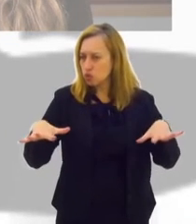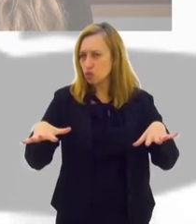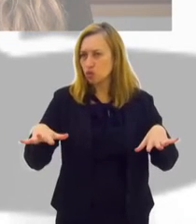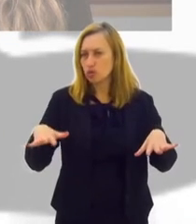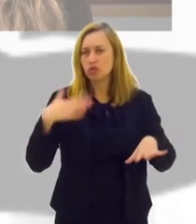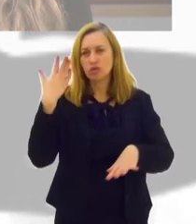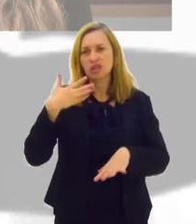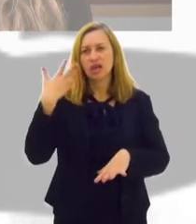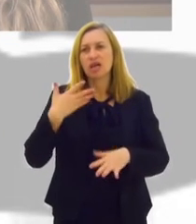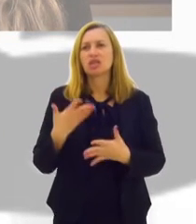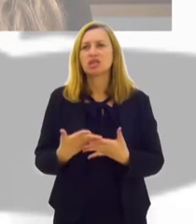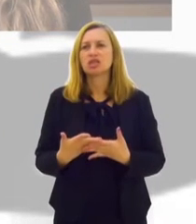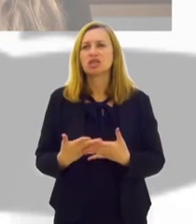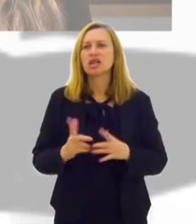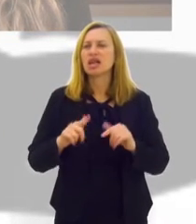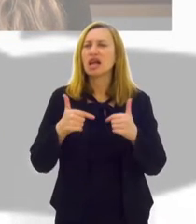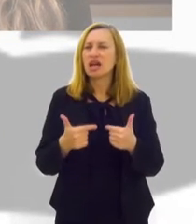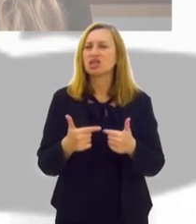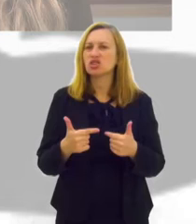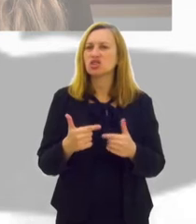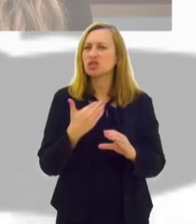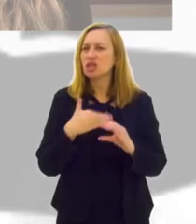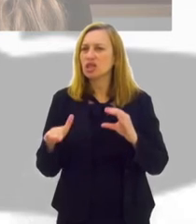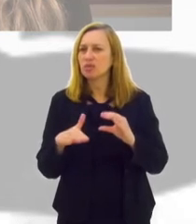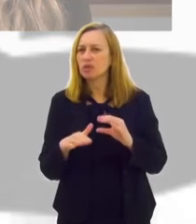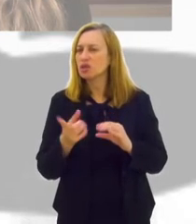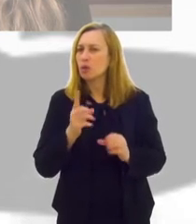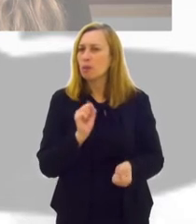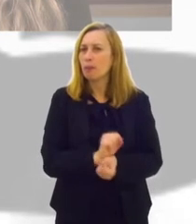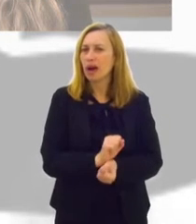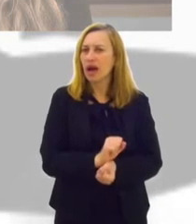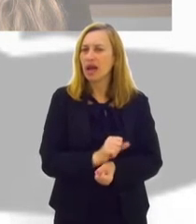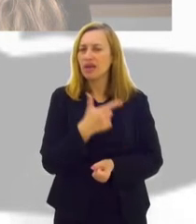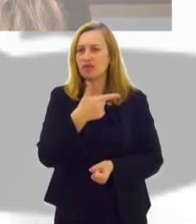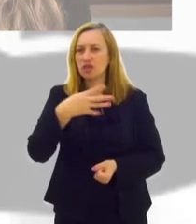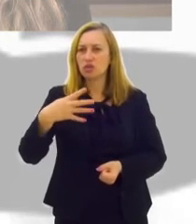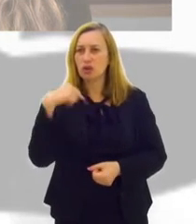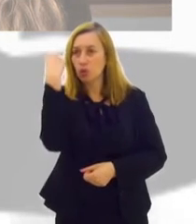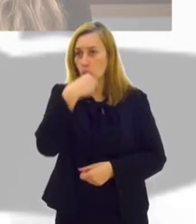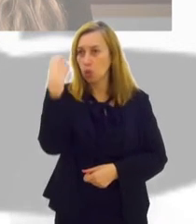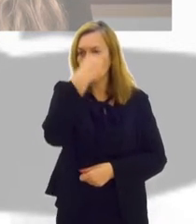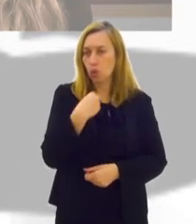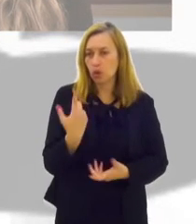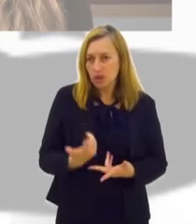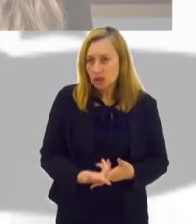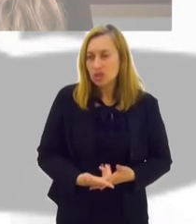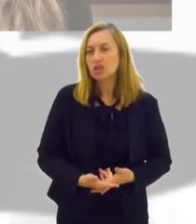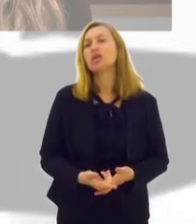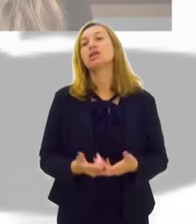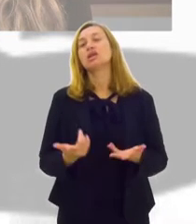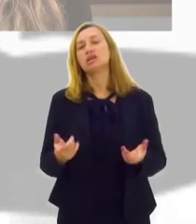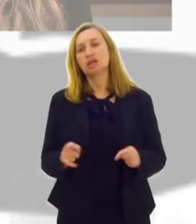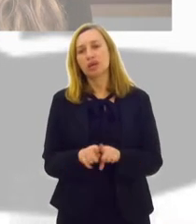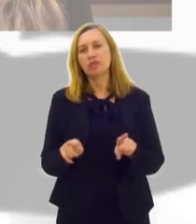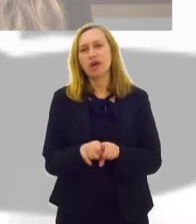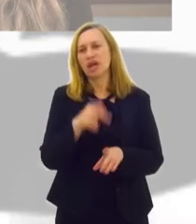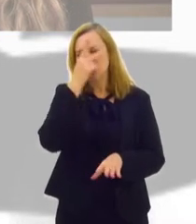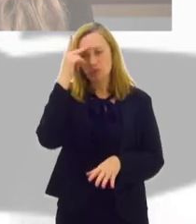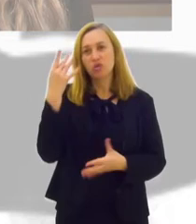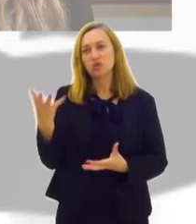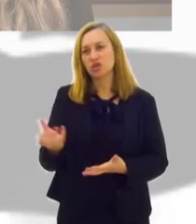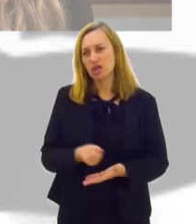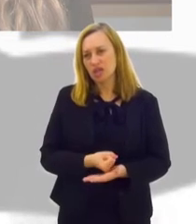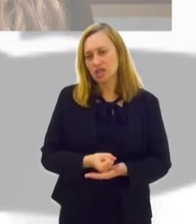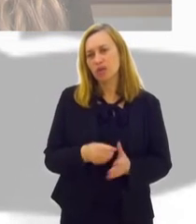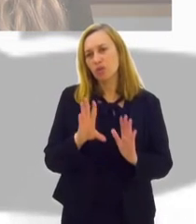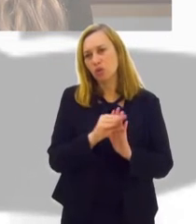de mensagens. Aquela atitude, aquele encaminhamento não para, é 24 horas por dia. E, além disso, as